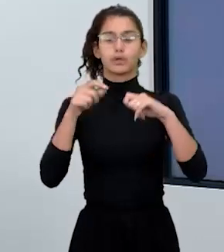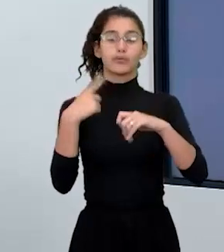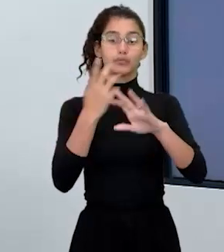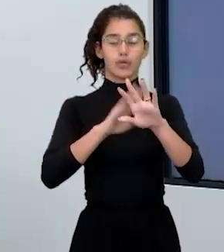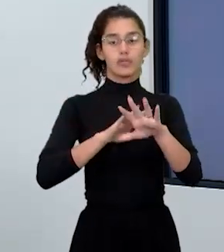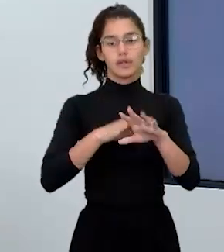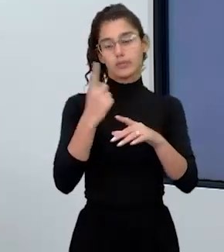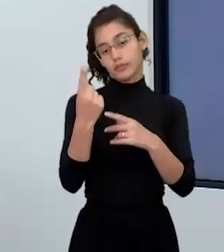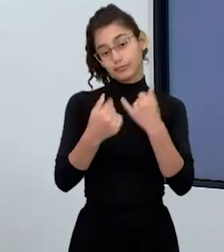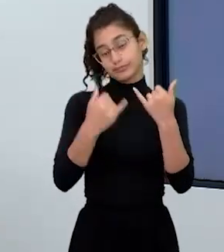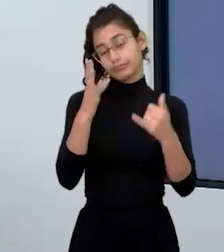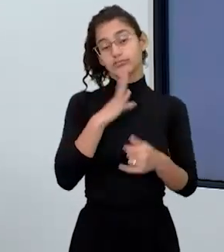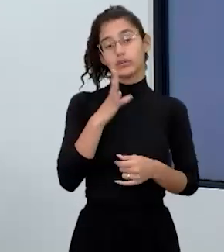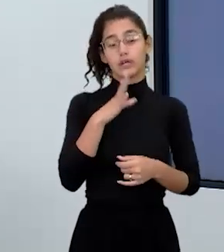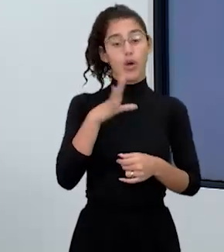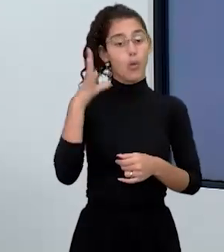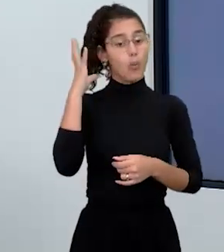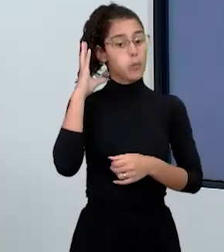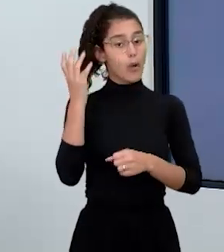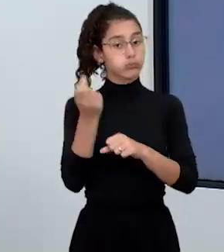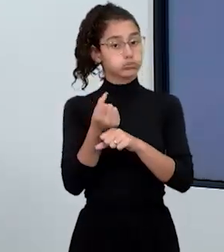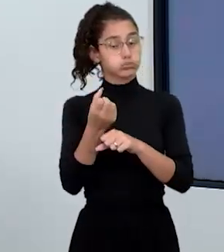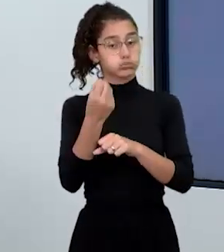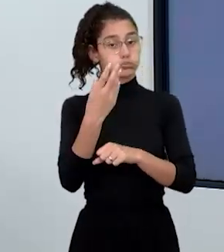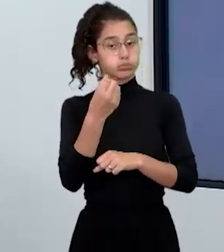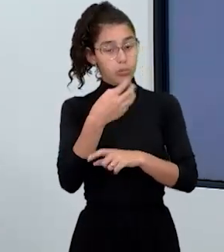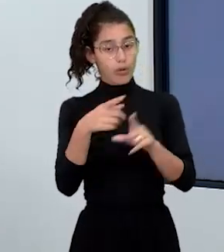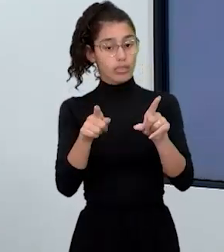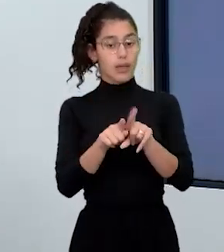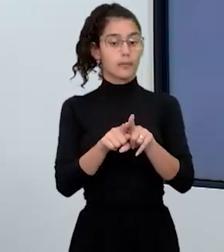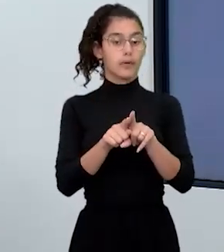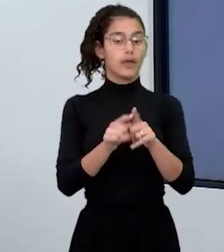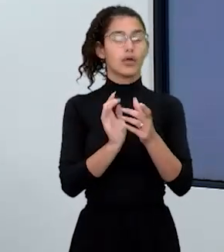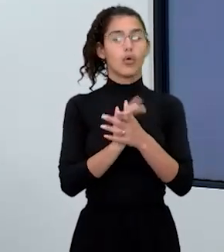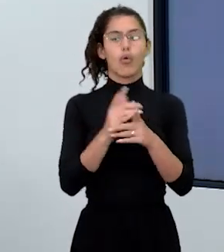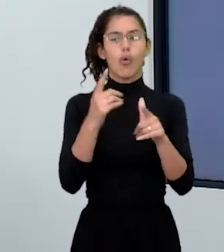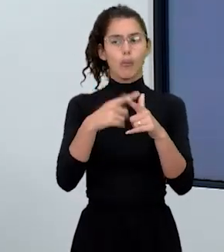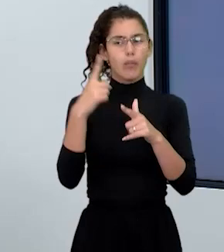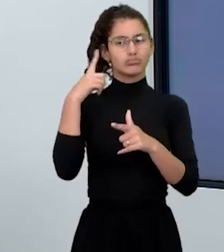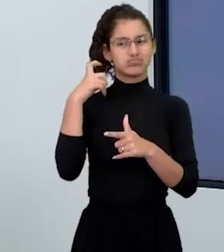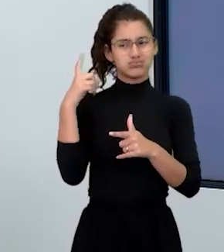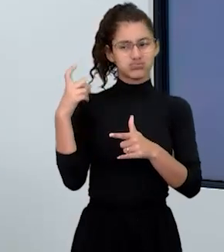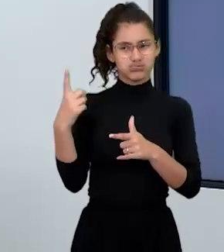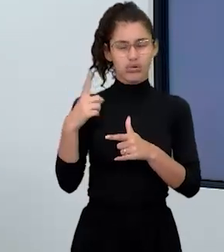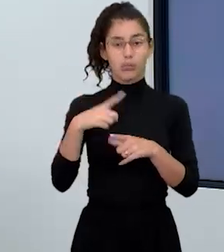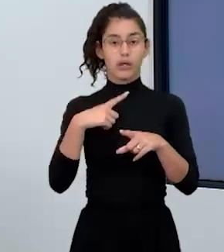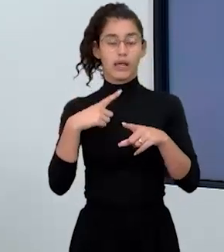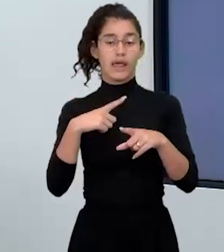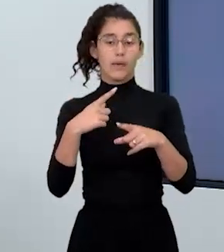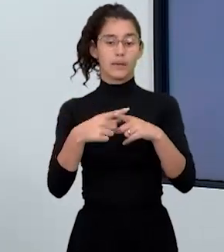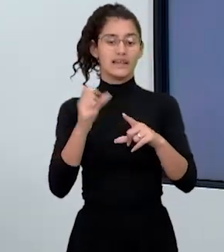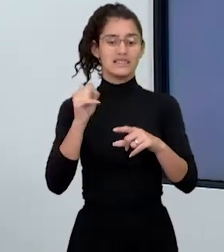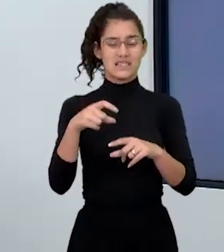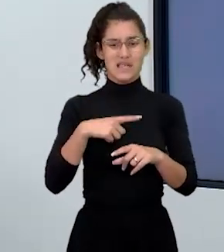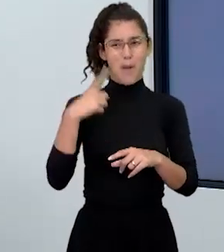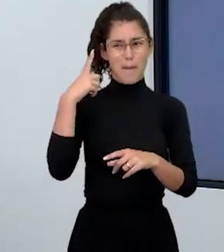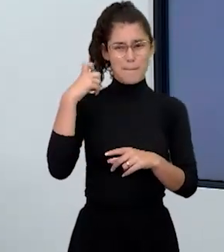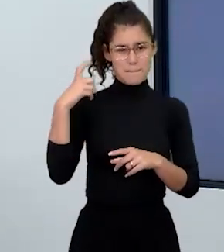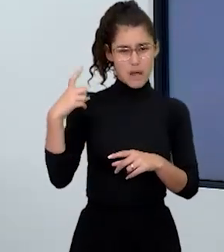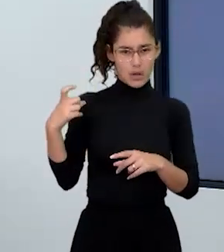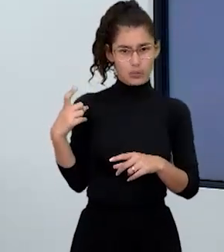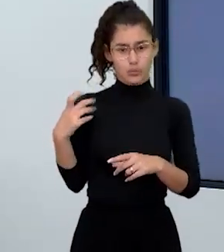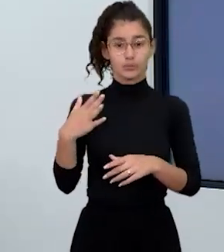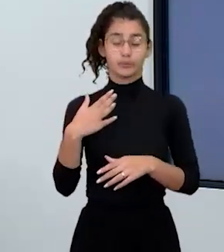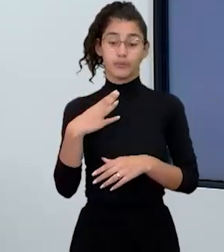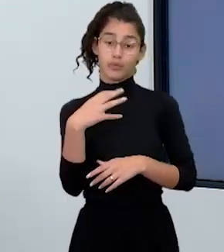fazer uma coisa legal com áudio bom, né? Evitando os ruídos, como ele disse, porque se a gente tem aí um ruído,